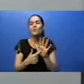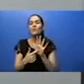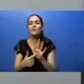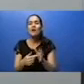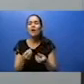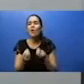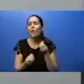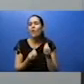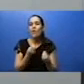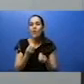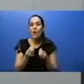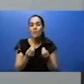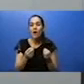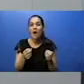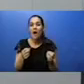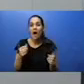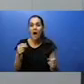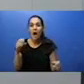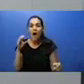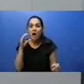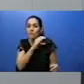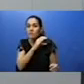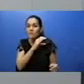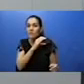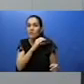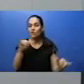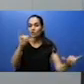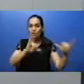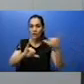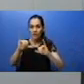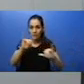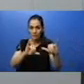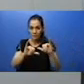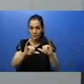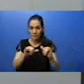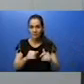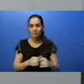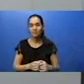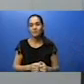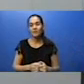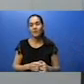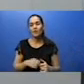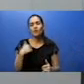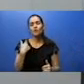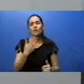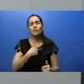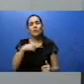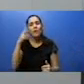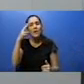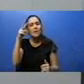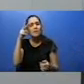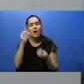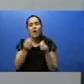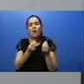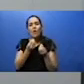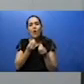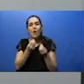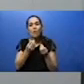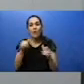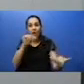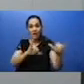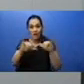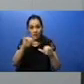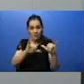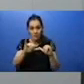que influenciam a velocidade de uma reação química. Vamos recordar o que é uma reação química. Na nossa